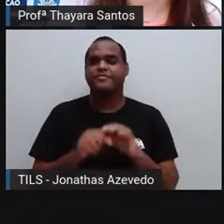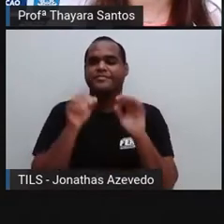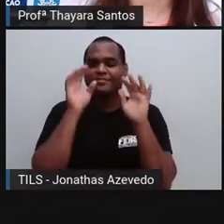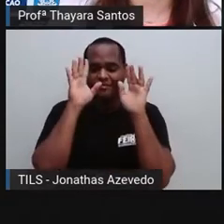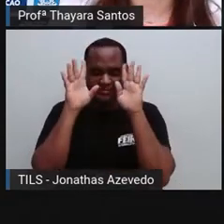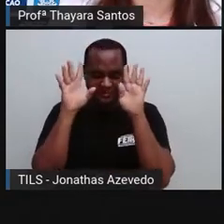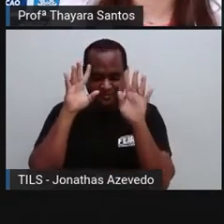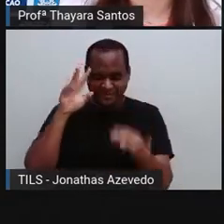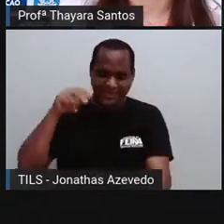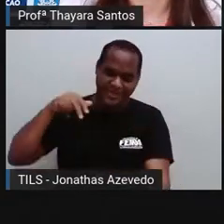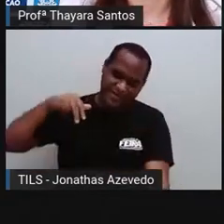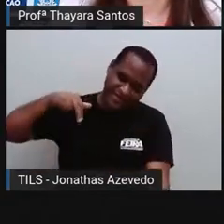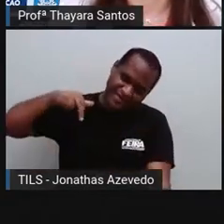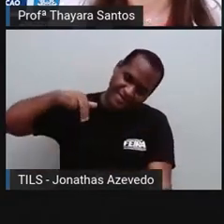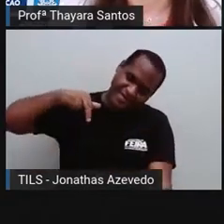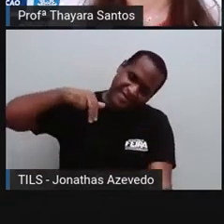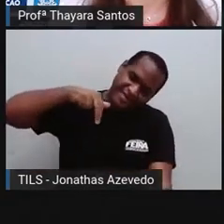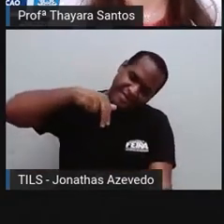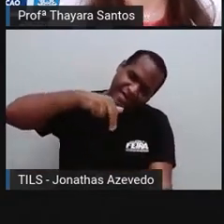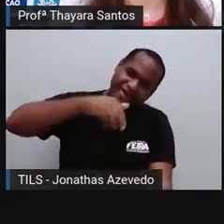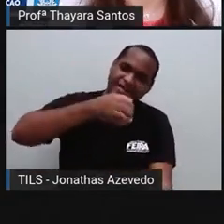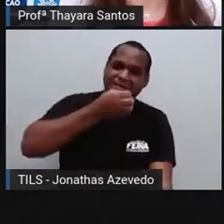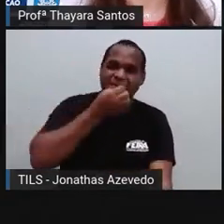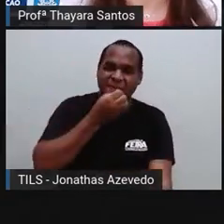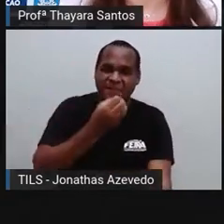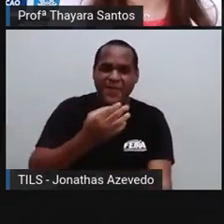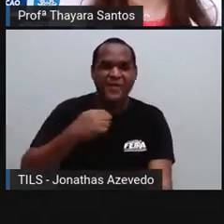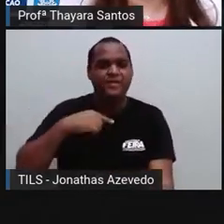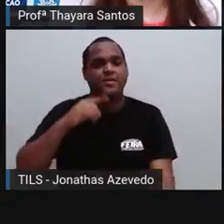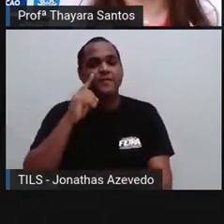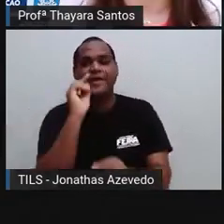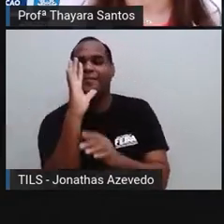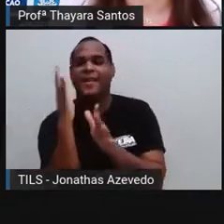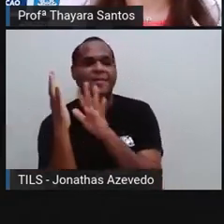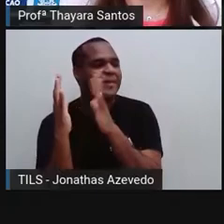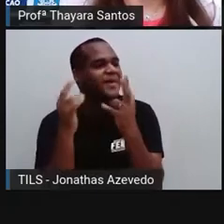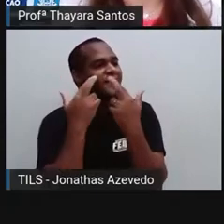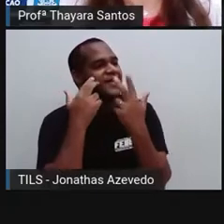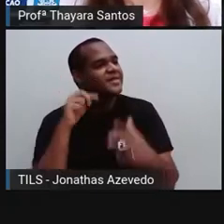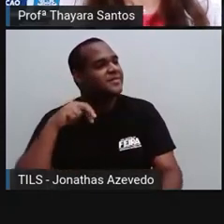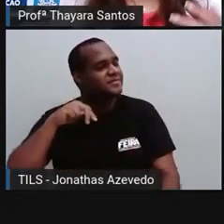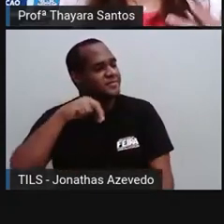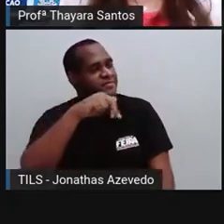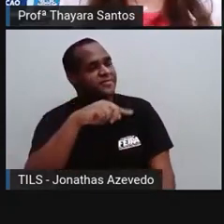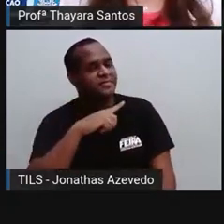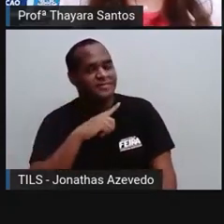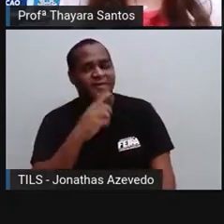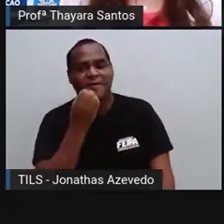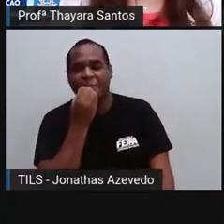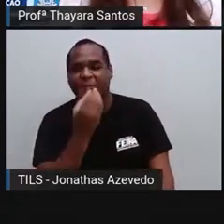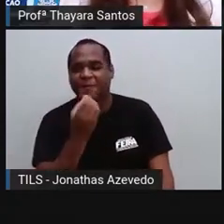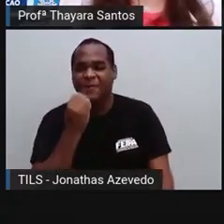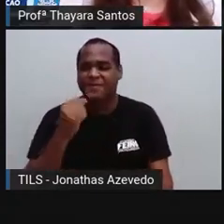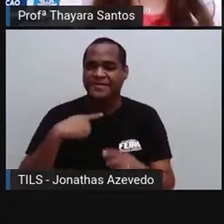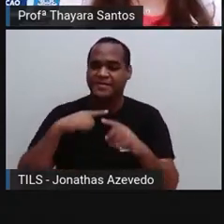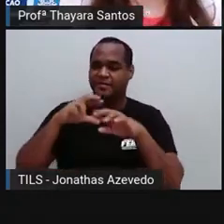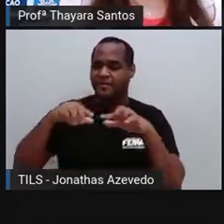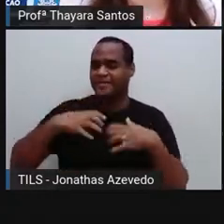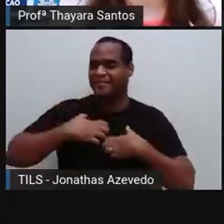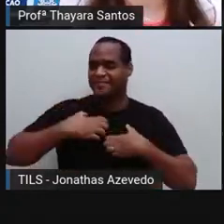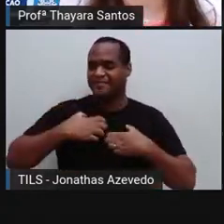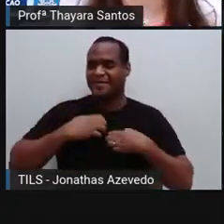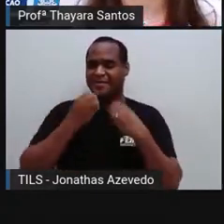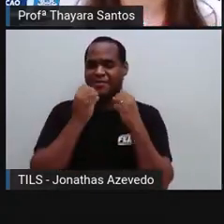Meditar, caminhar ao ar livre, ter esse contato com a natureza também vai fazer bem, vai fazer com que a gente libere a endorfina que dá essa sensação de